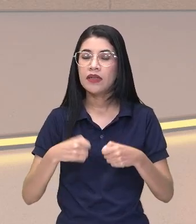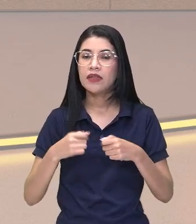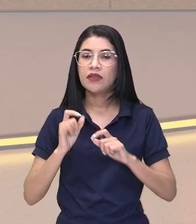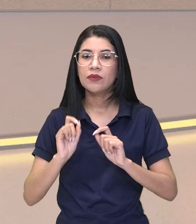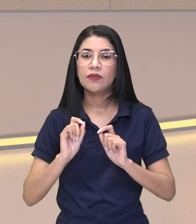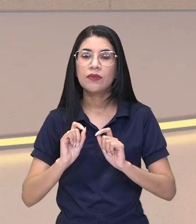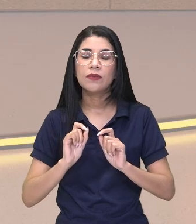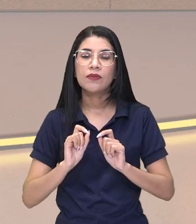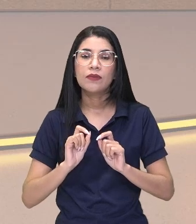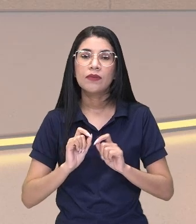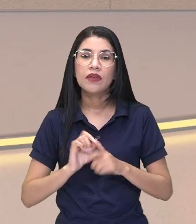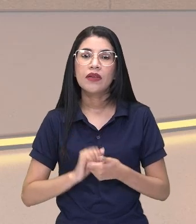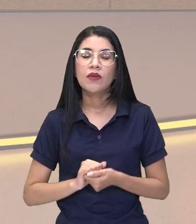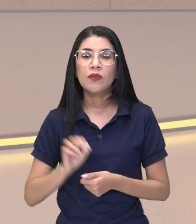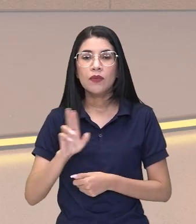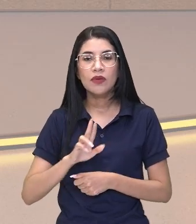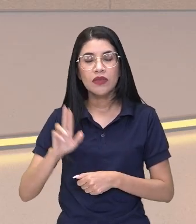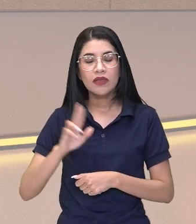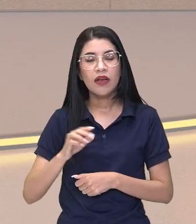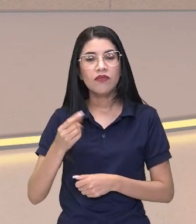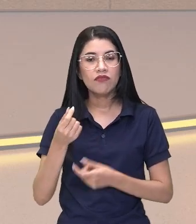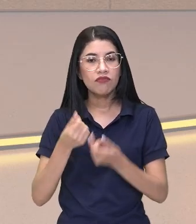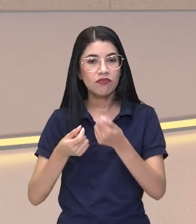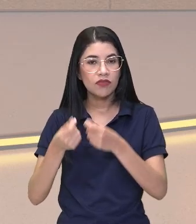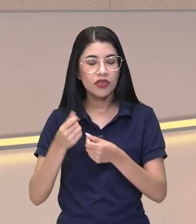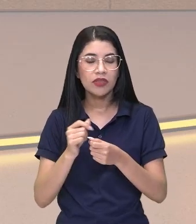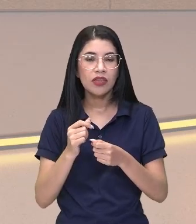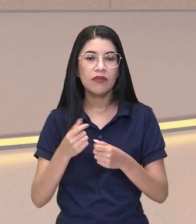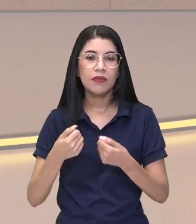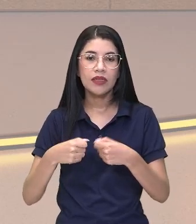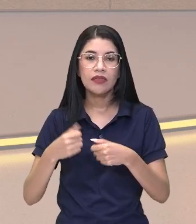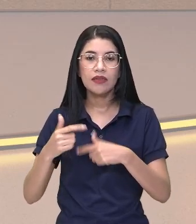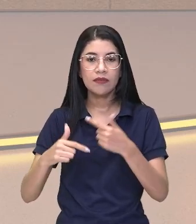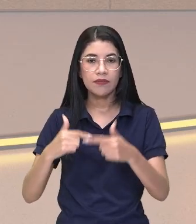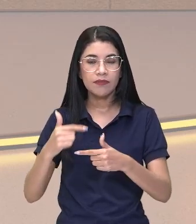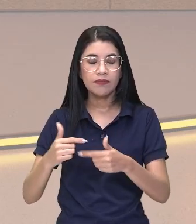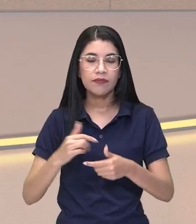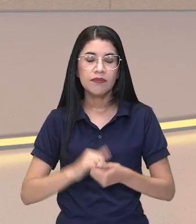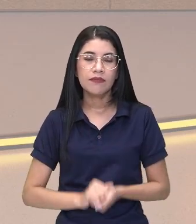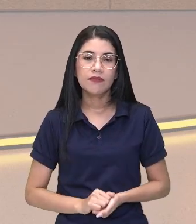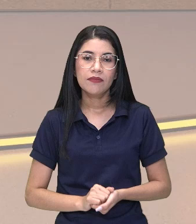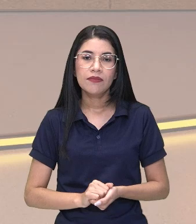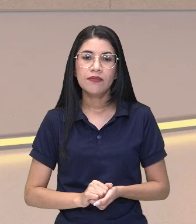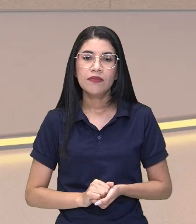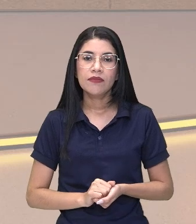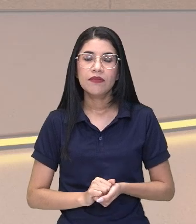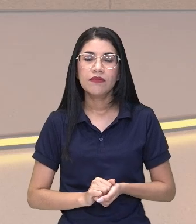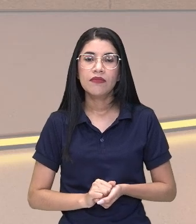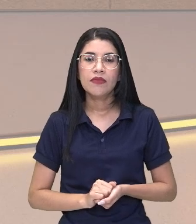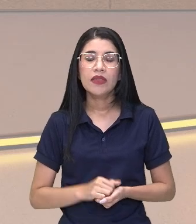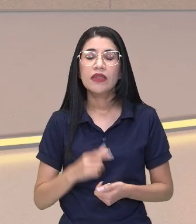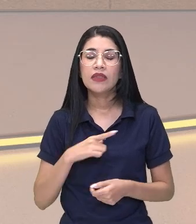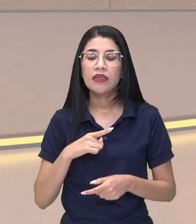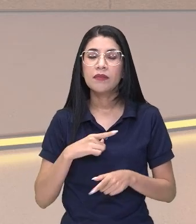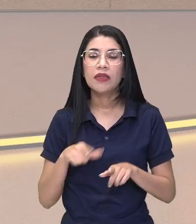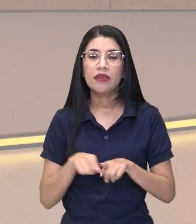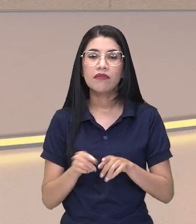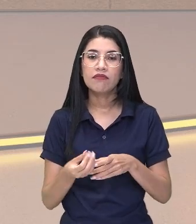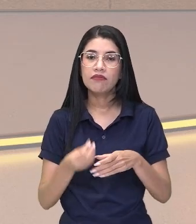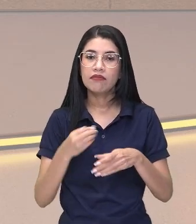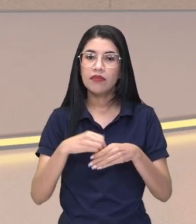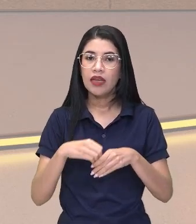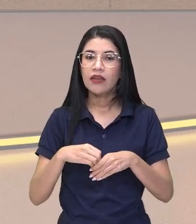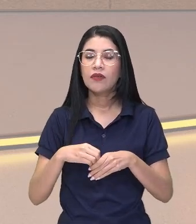trabalhar, então, com o dinheiro, com as moedas. Então, isso também está muito dentro ali